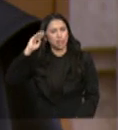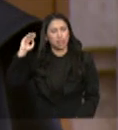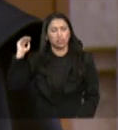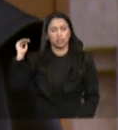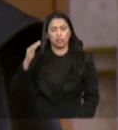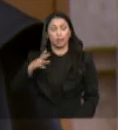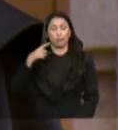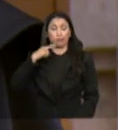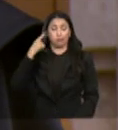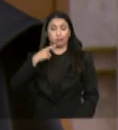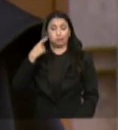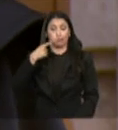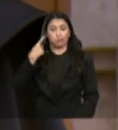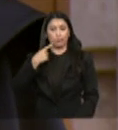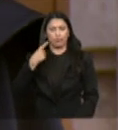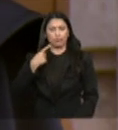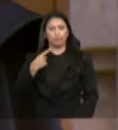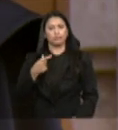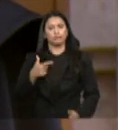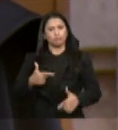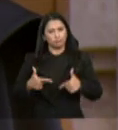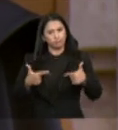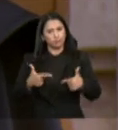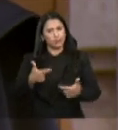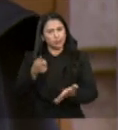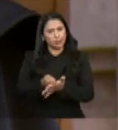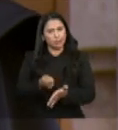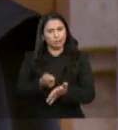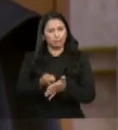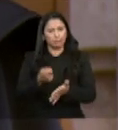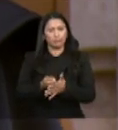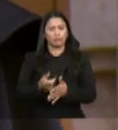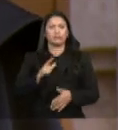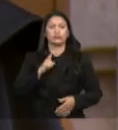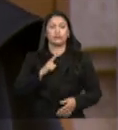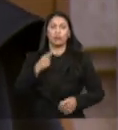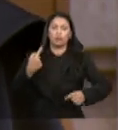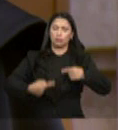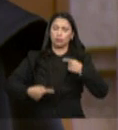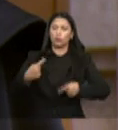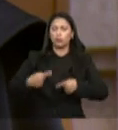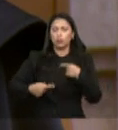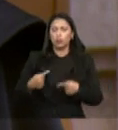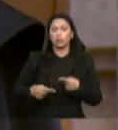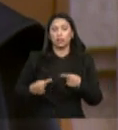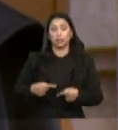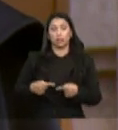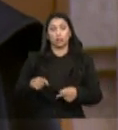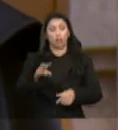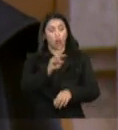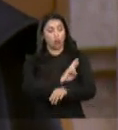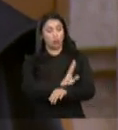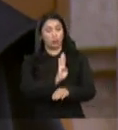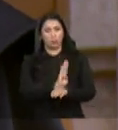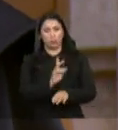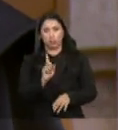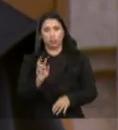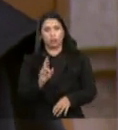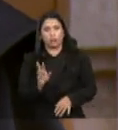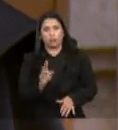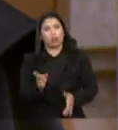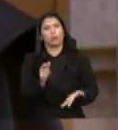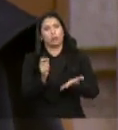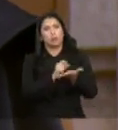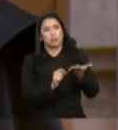advogado militante juntos consulta empenhado na política de seu tempo Rui Barbosa não foi o escritor de